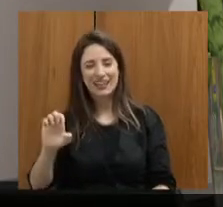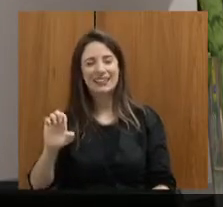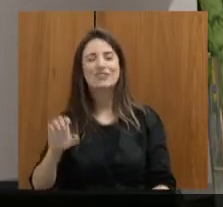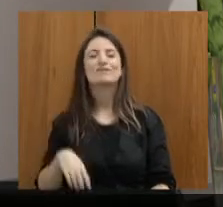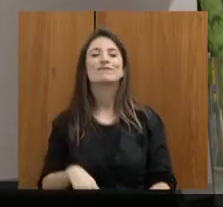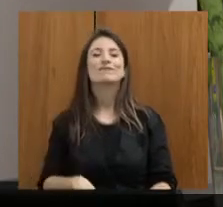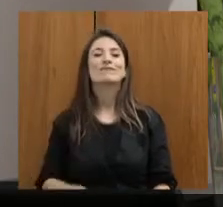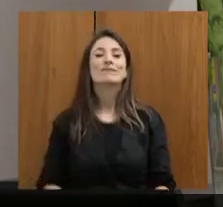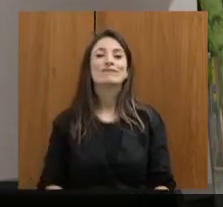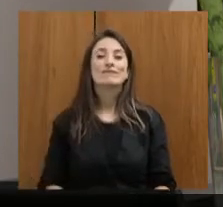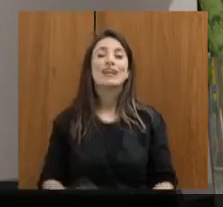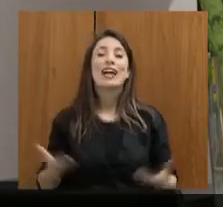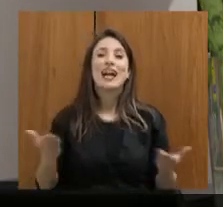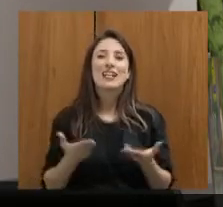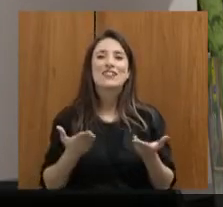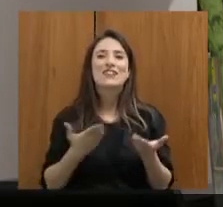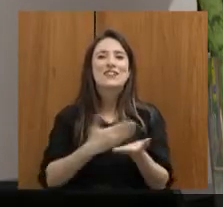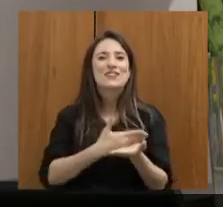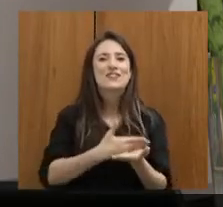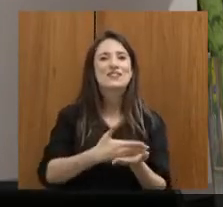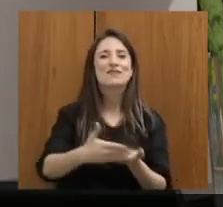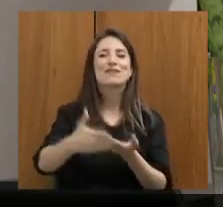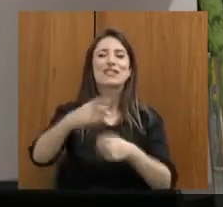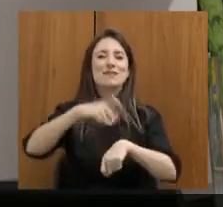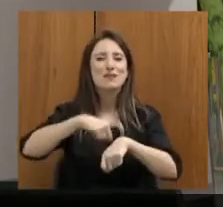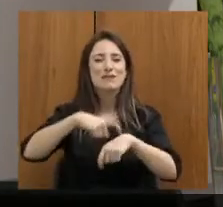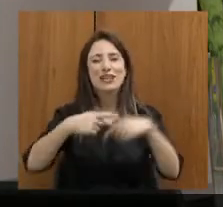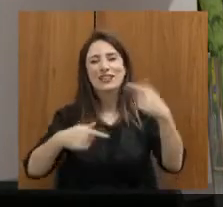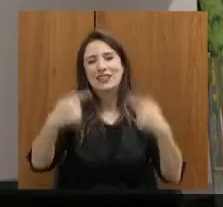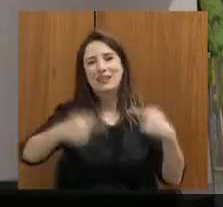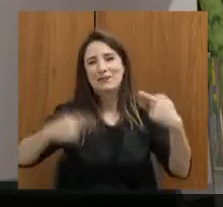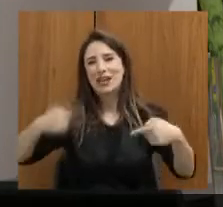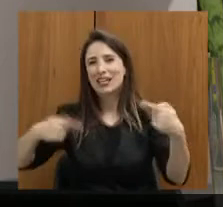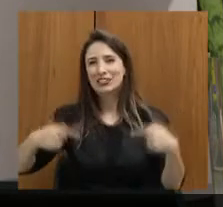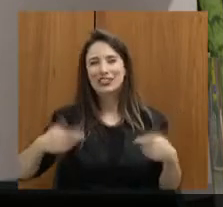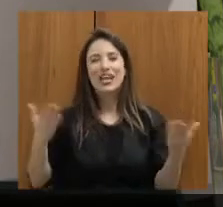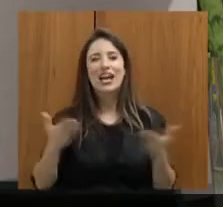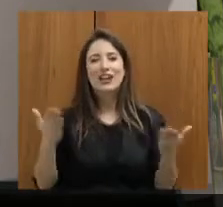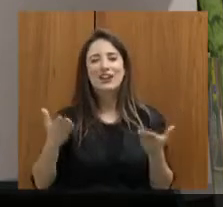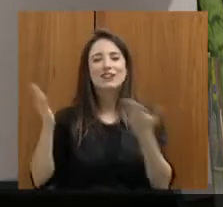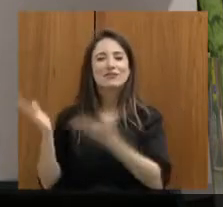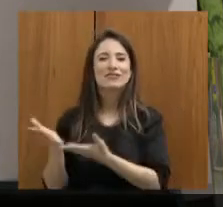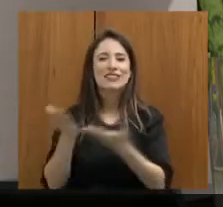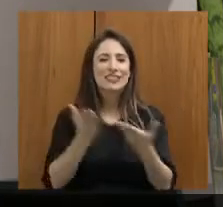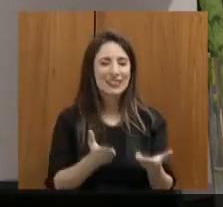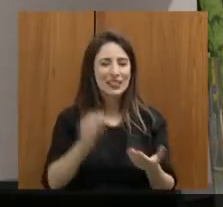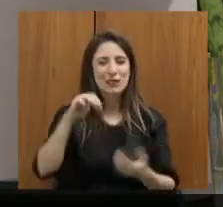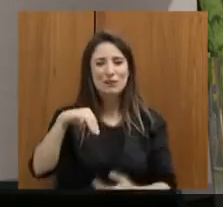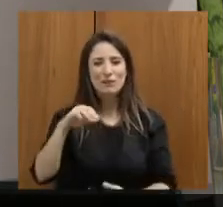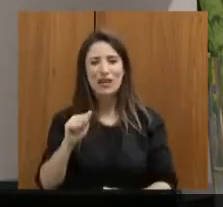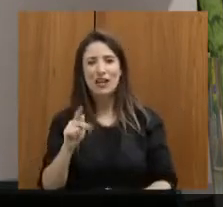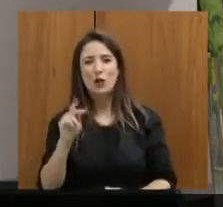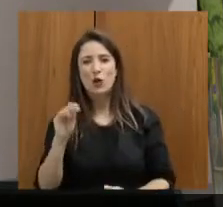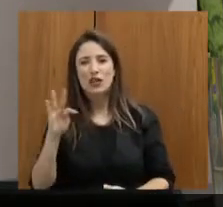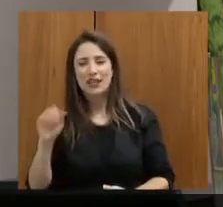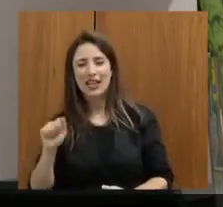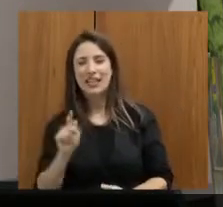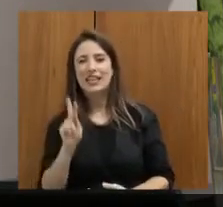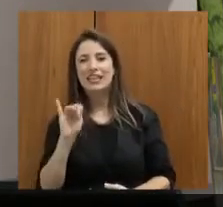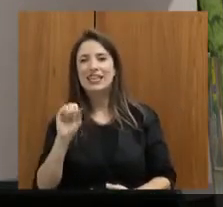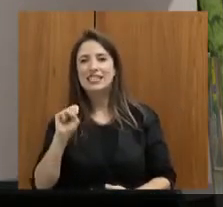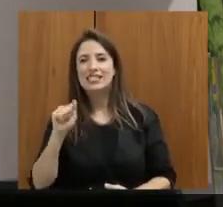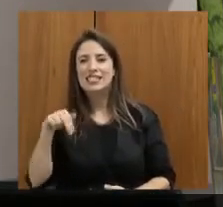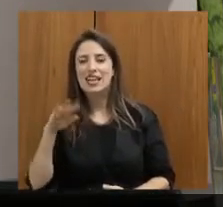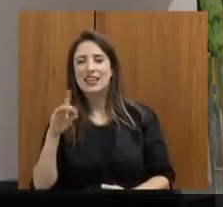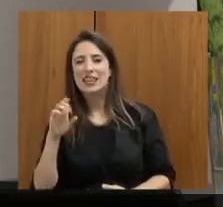iniciando a fase de debates passamos a palavra a Senhora makota kizandembu Diretora de políticas de